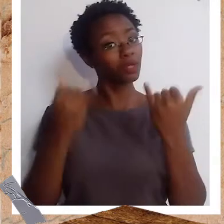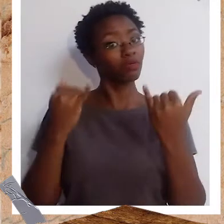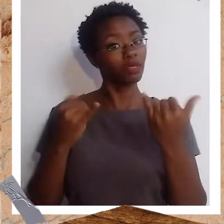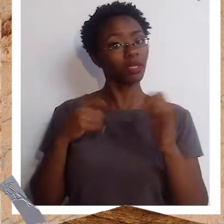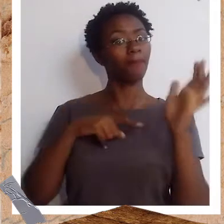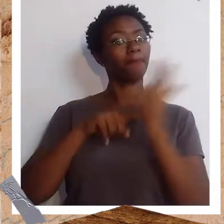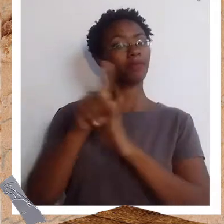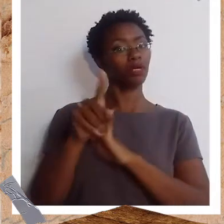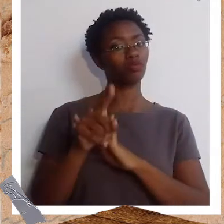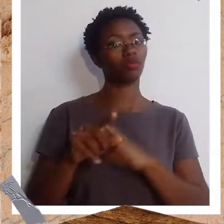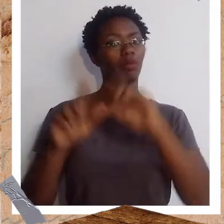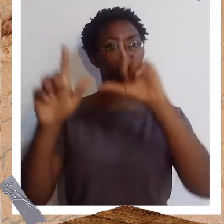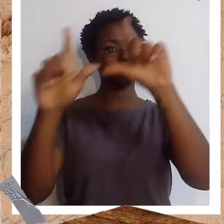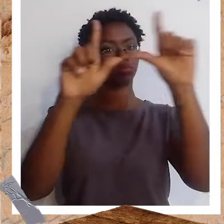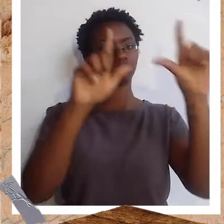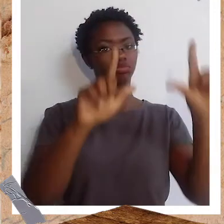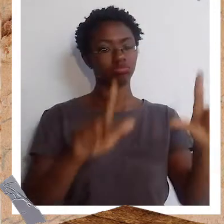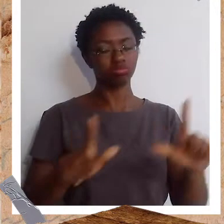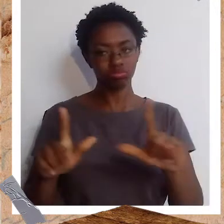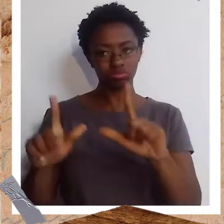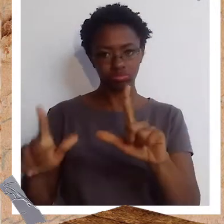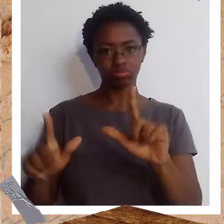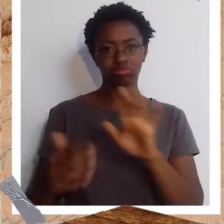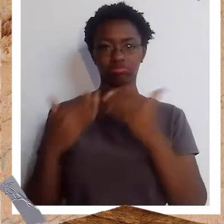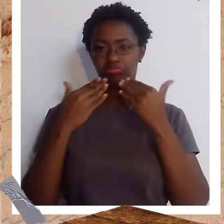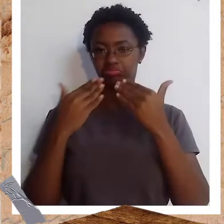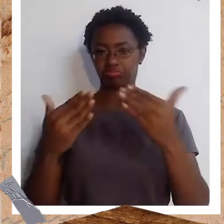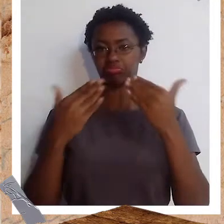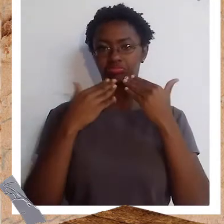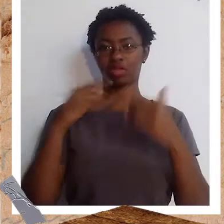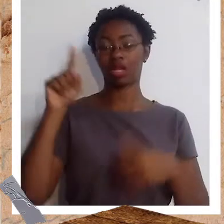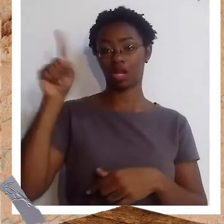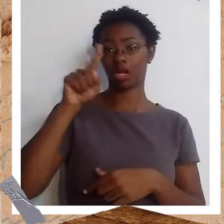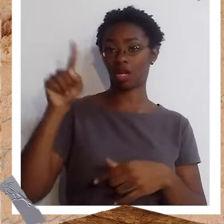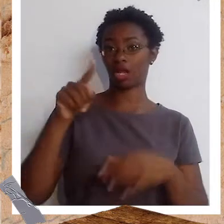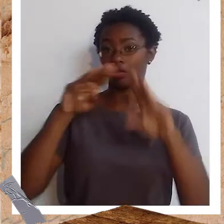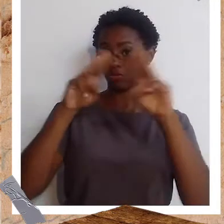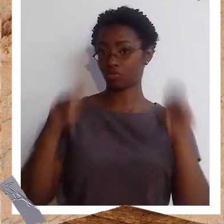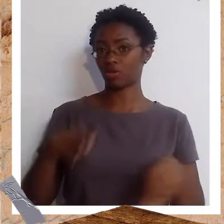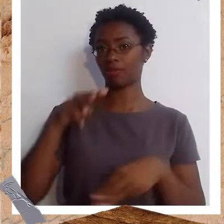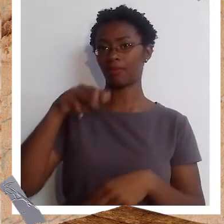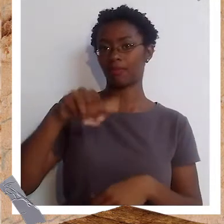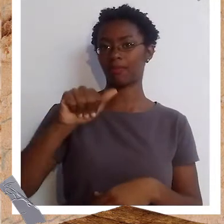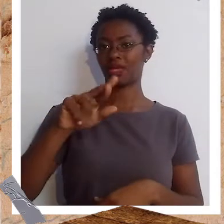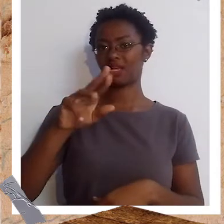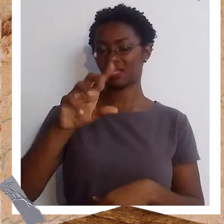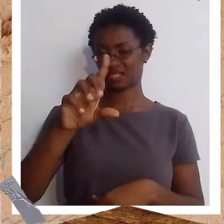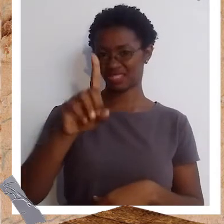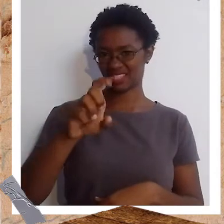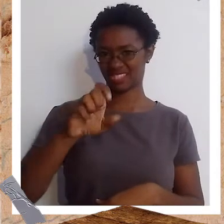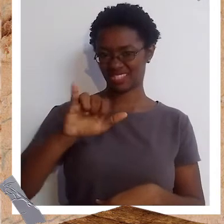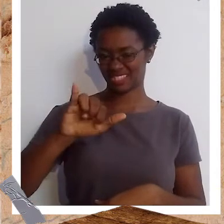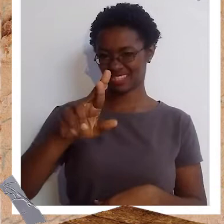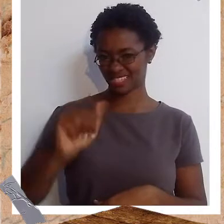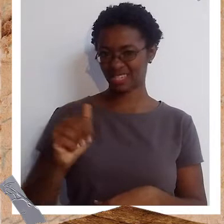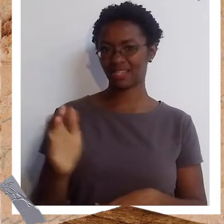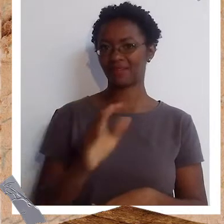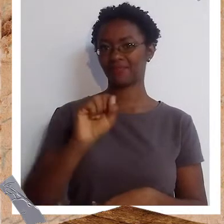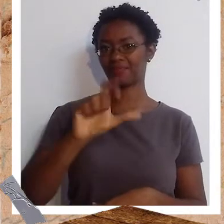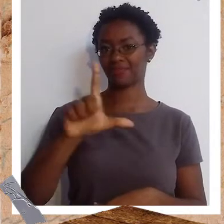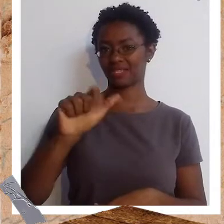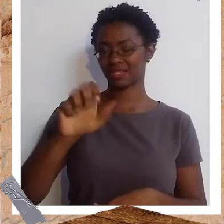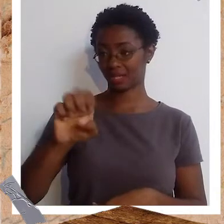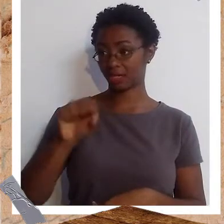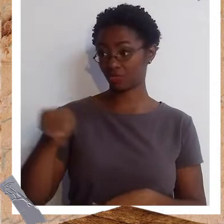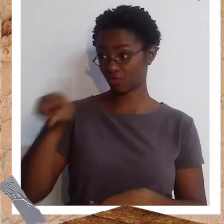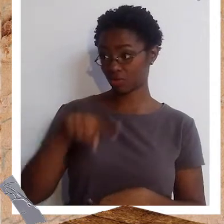sobre a exposição que vai acontecer no Moreira Salles em 2021, onde Raquel e Hélio são os curadores